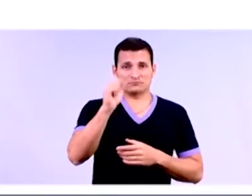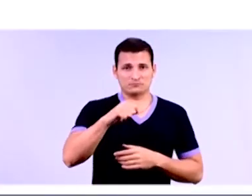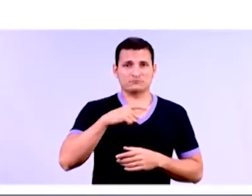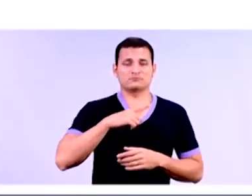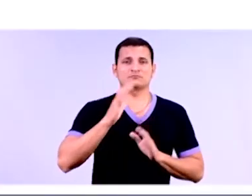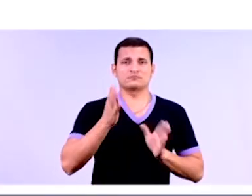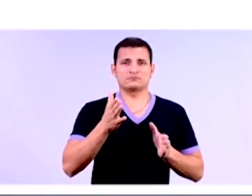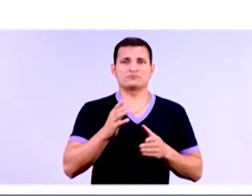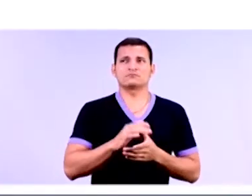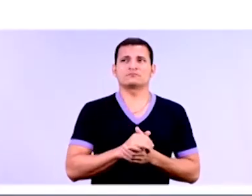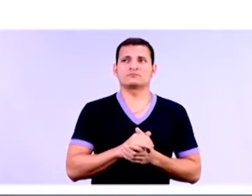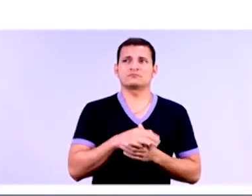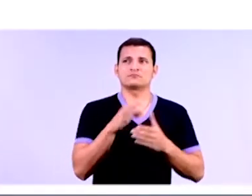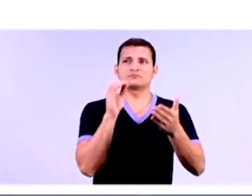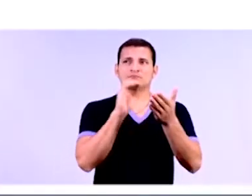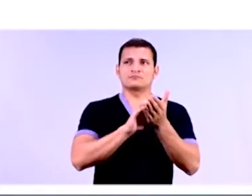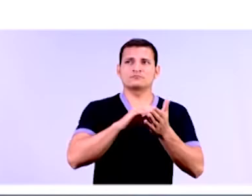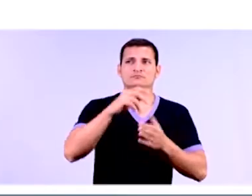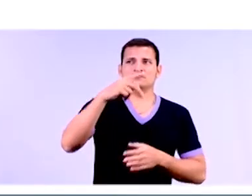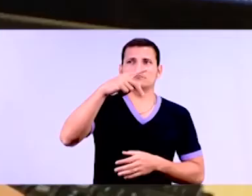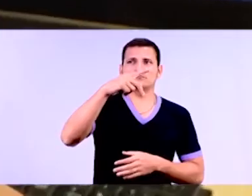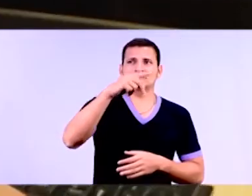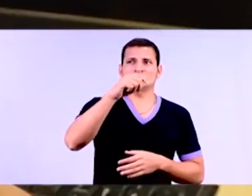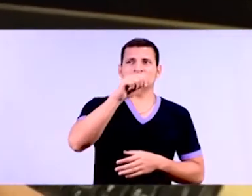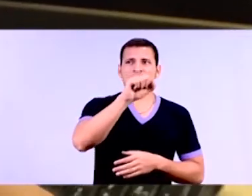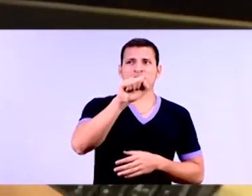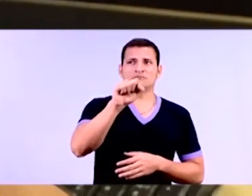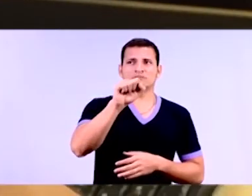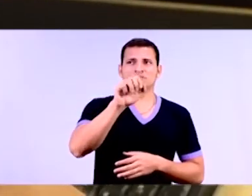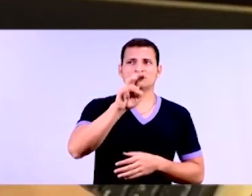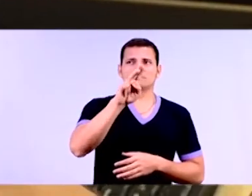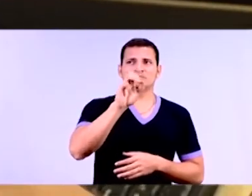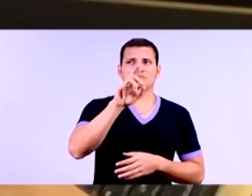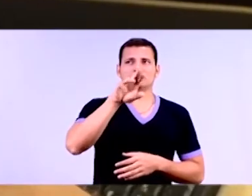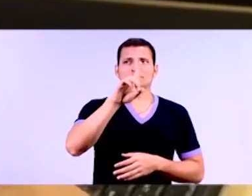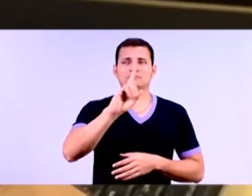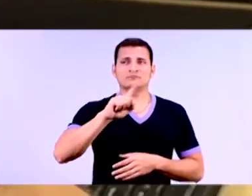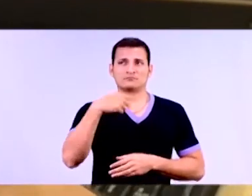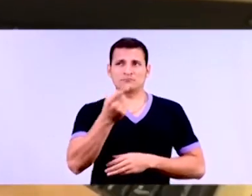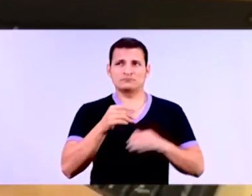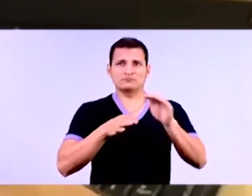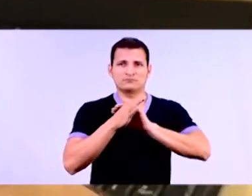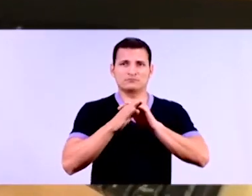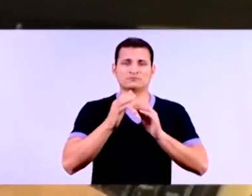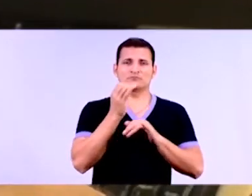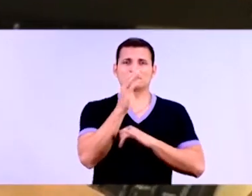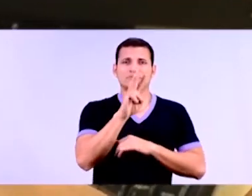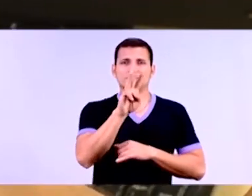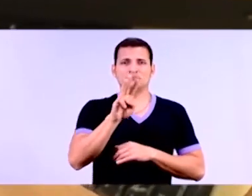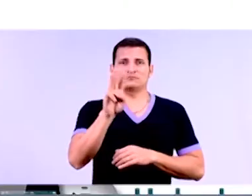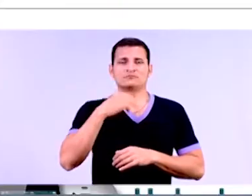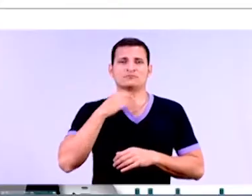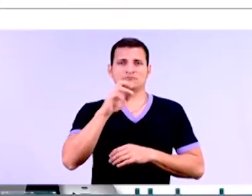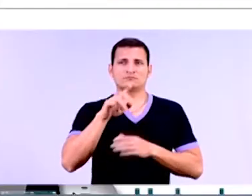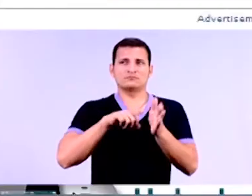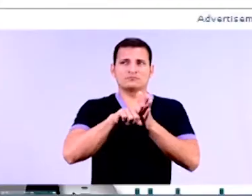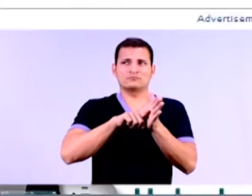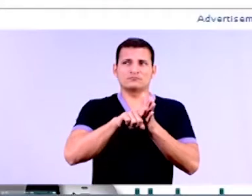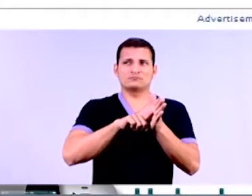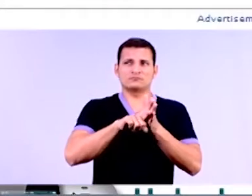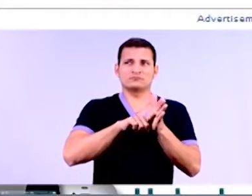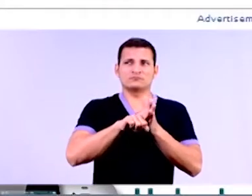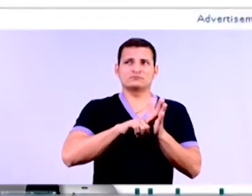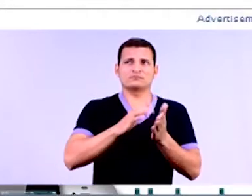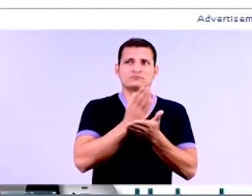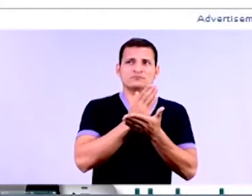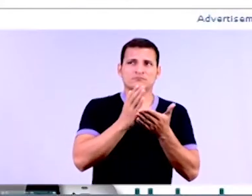um password, eu coloco meu password. Depois que eu entro no site, eu vou pesquisar, né,